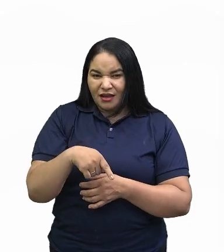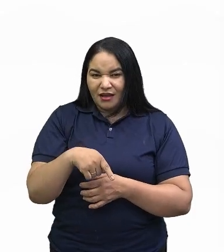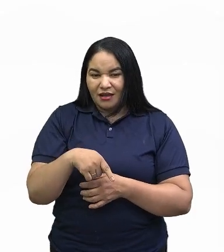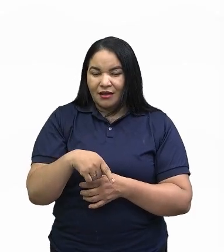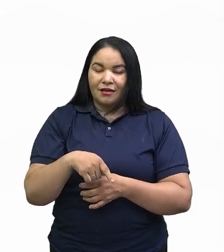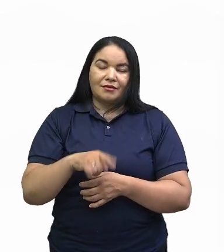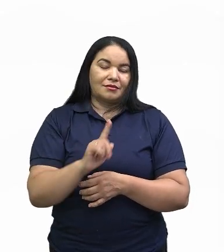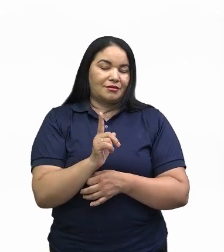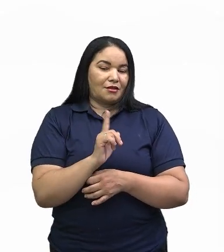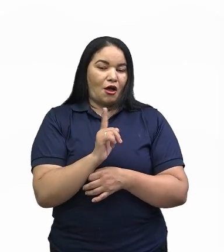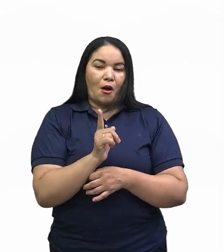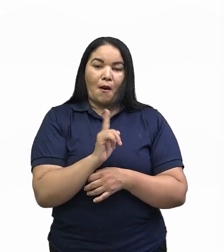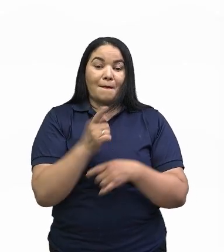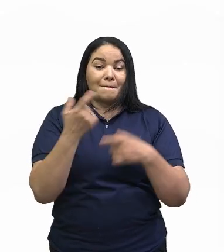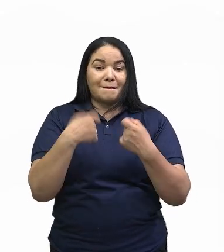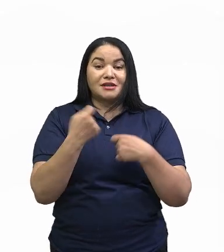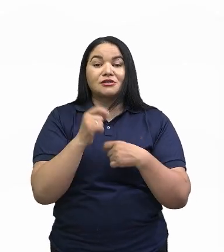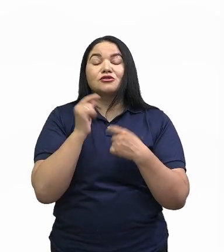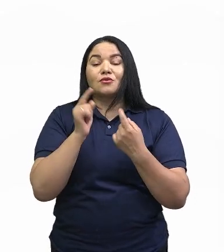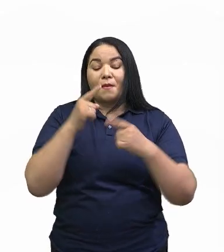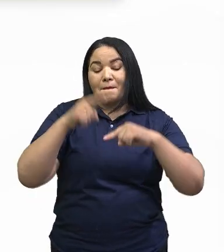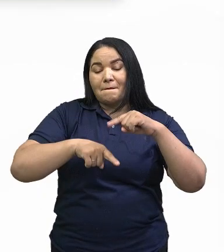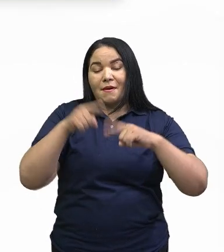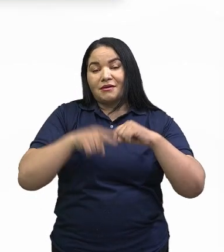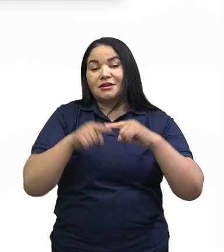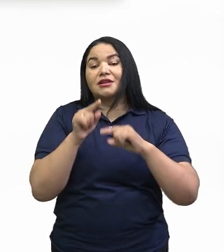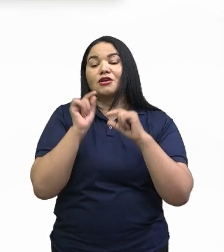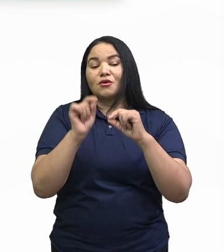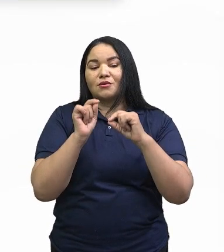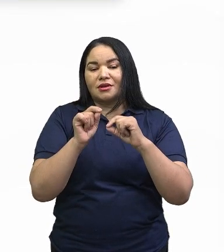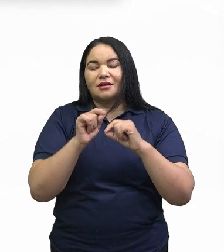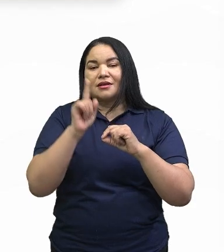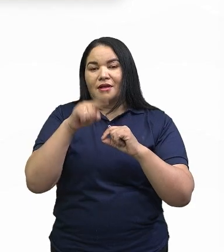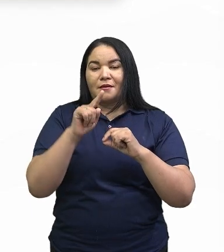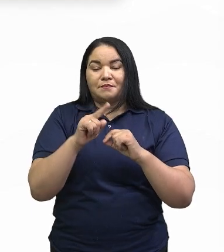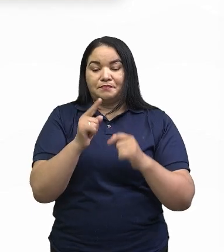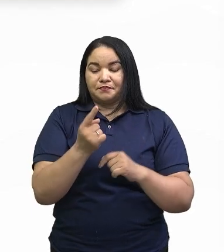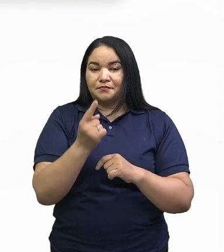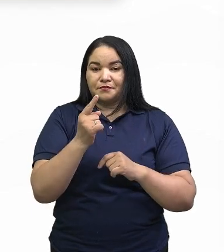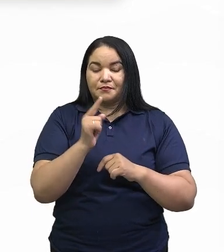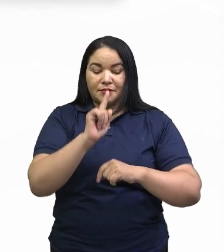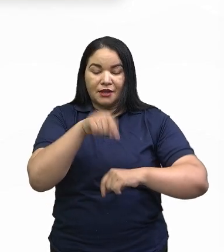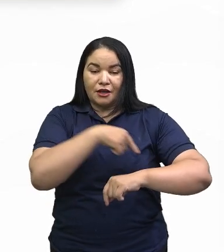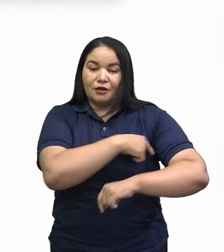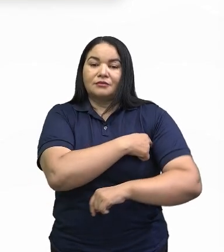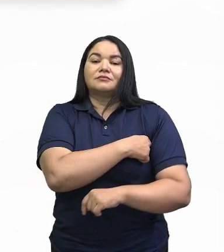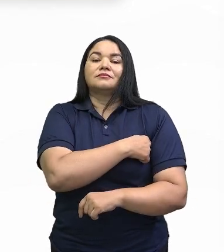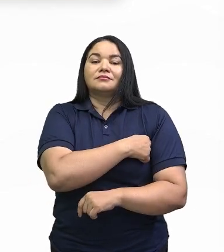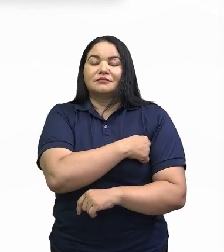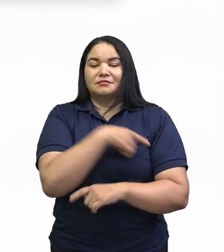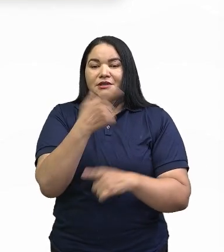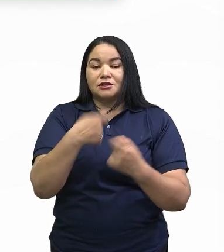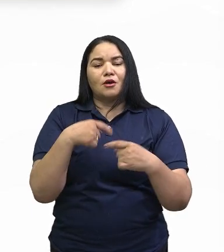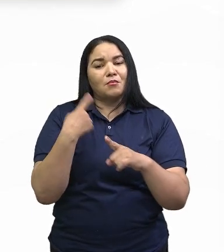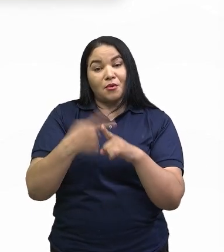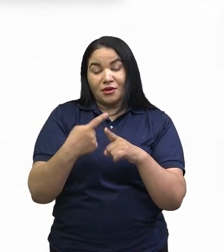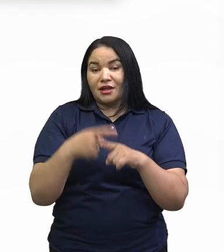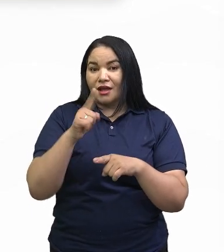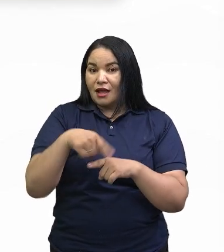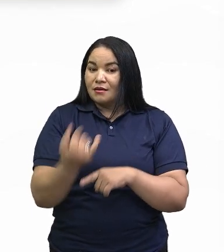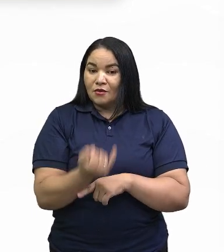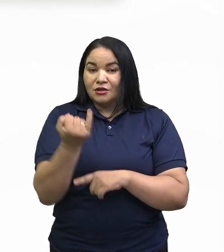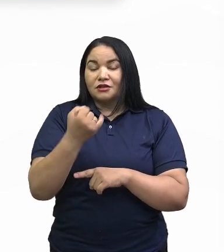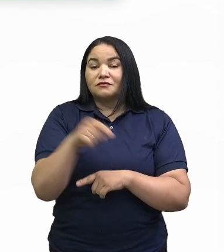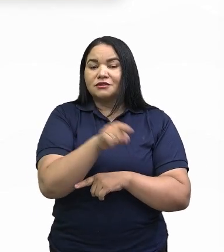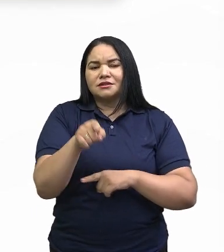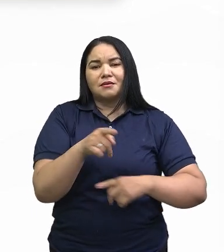nós precisamos de um aparelho, porque o aparelho ele é importante para você